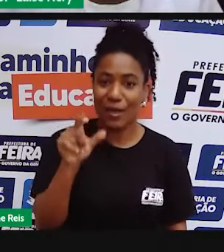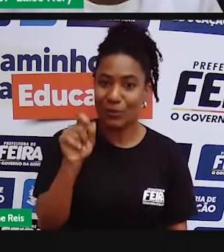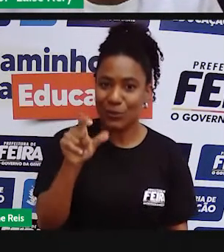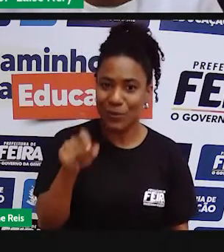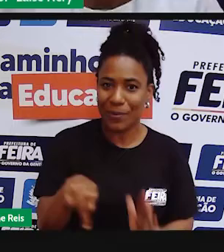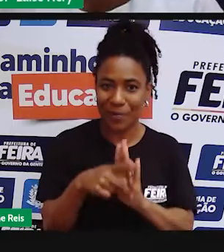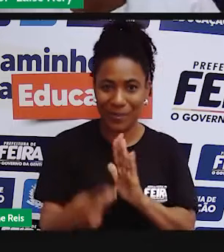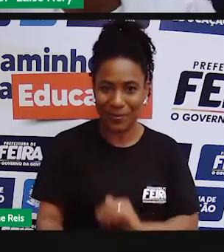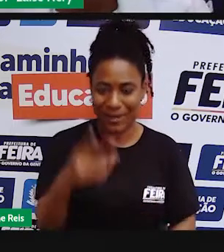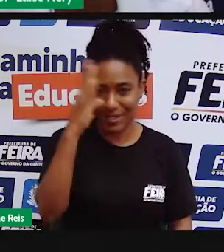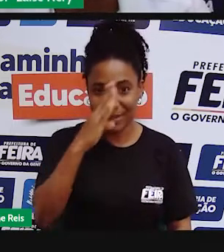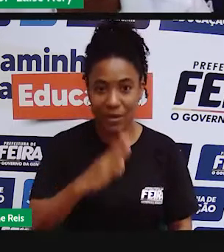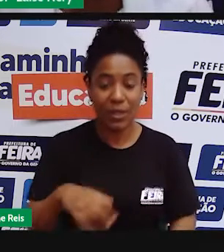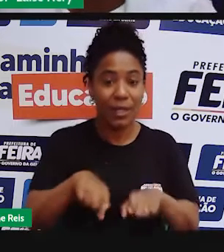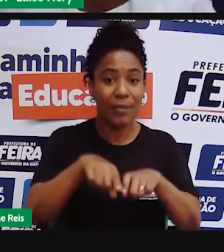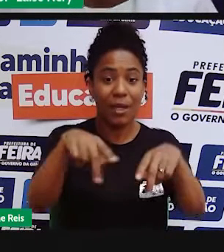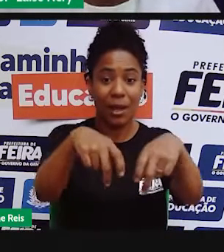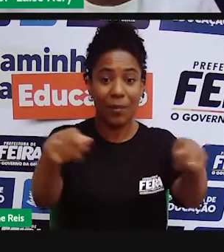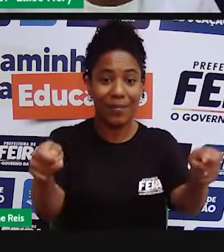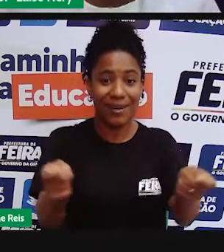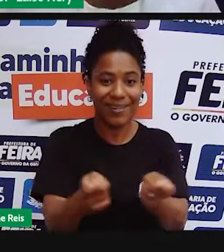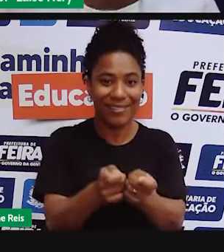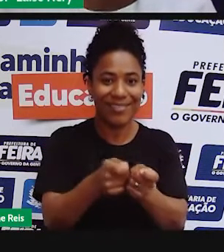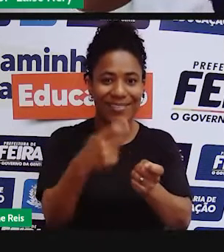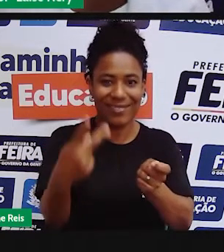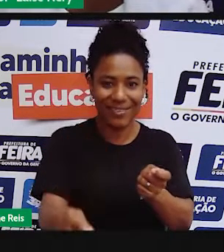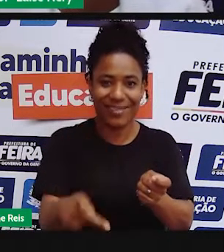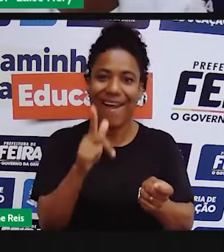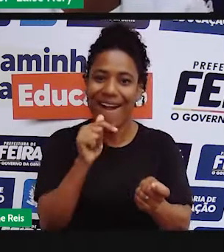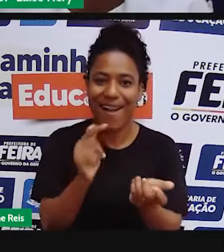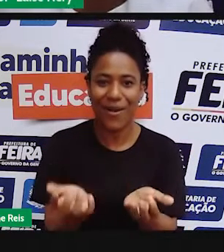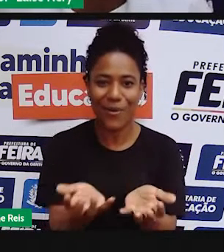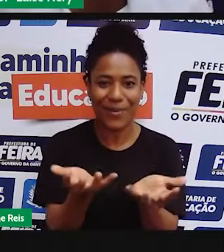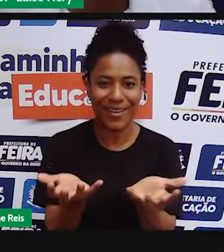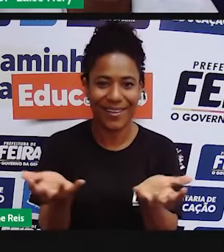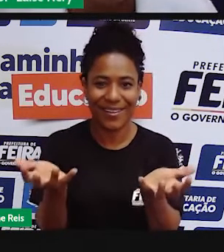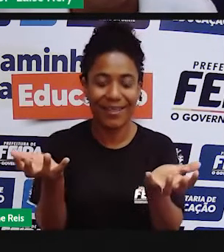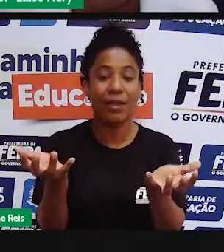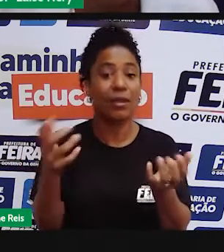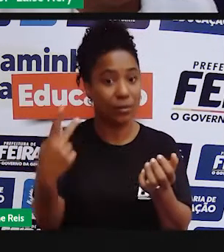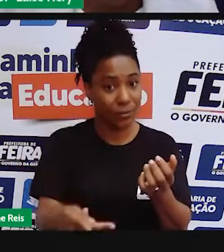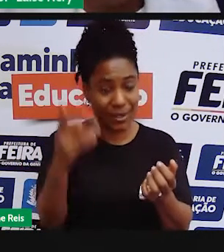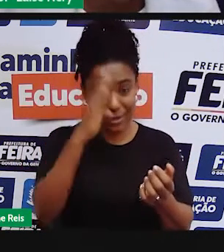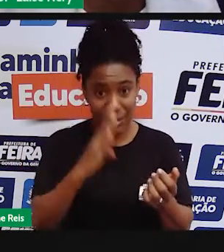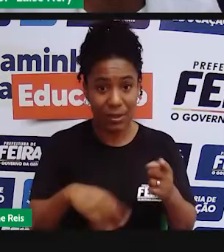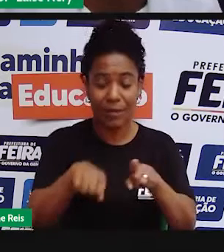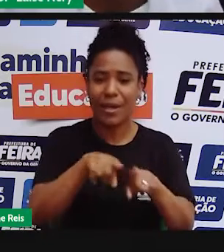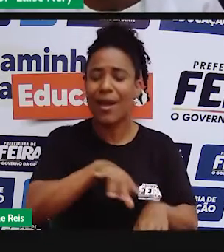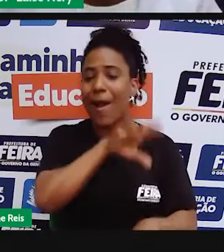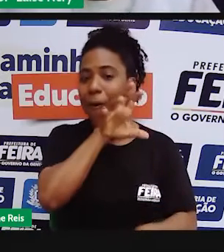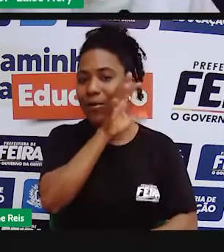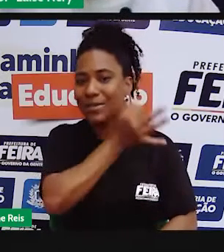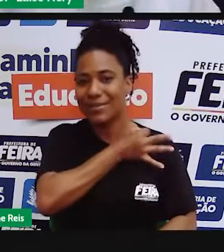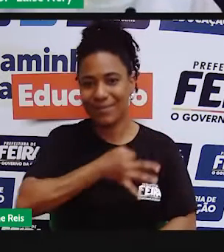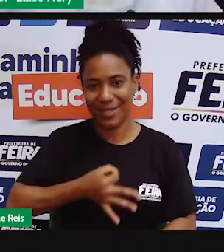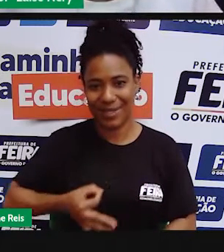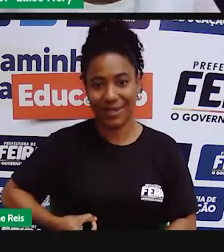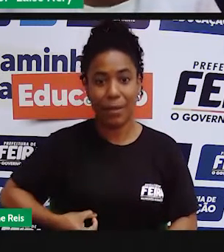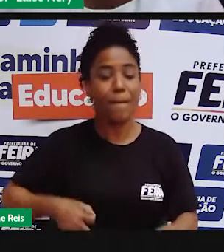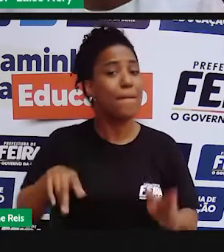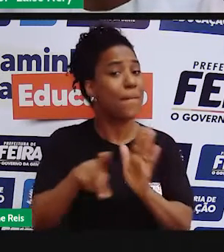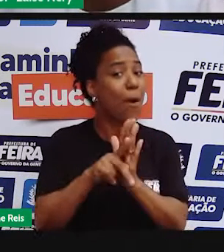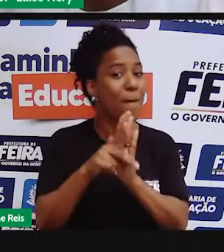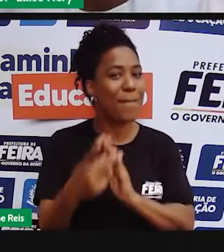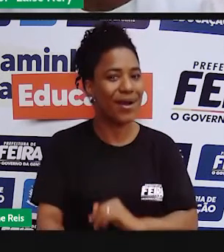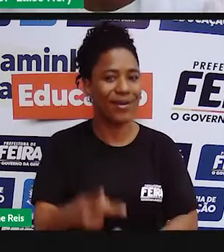do Brasil, a vitória régia só existe no Brasil, a onça pintada só existe no Brasil.